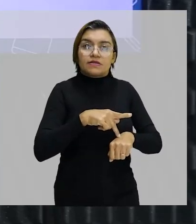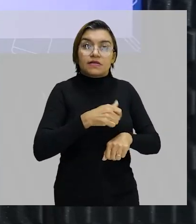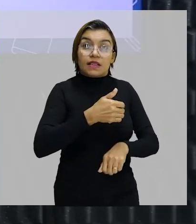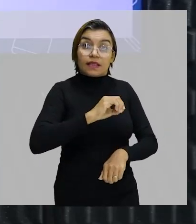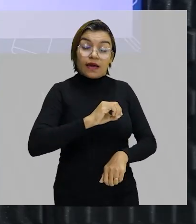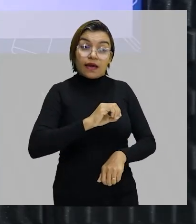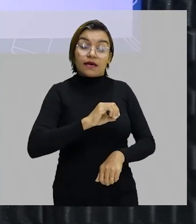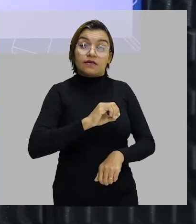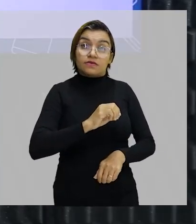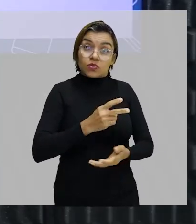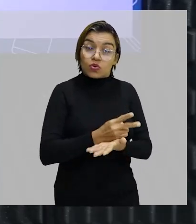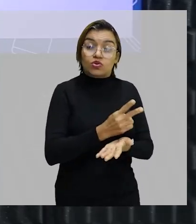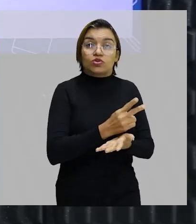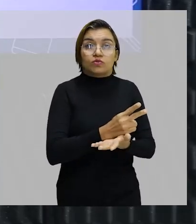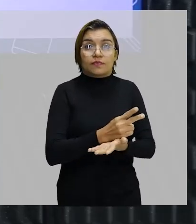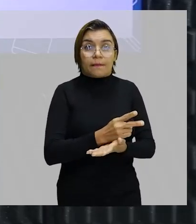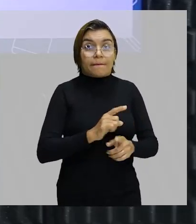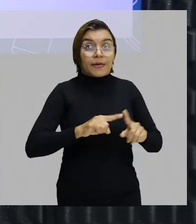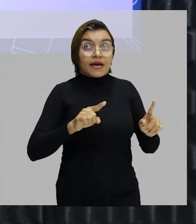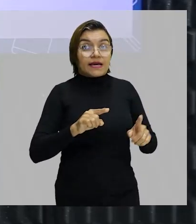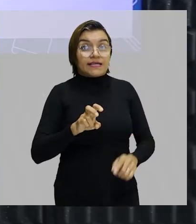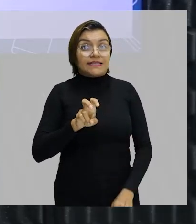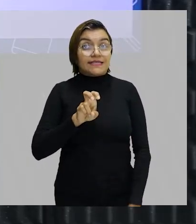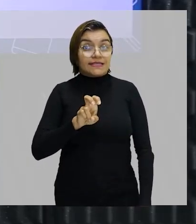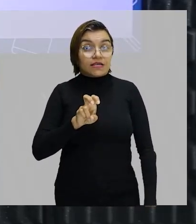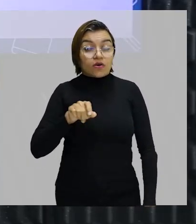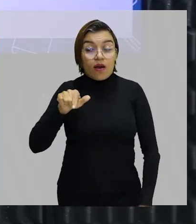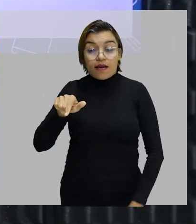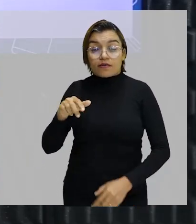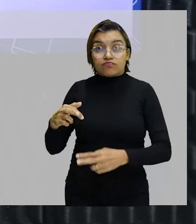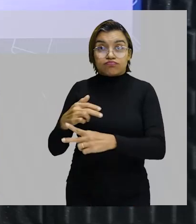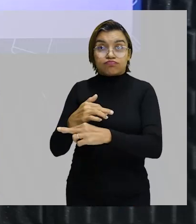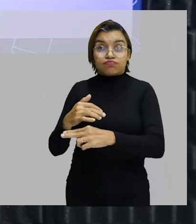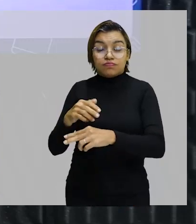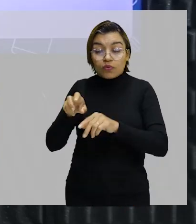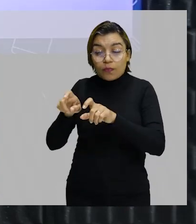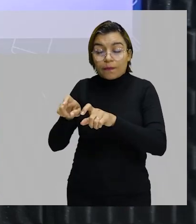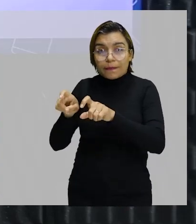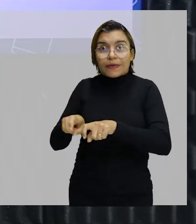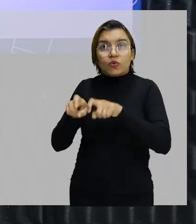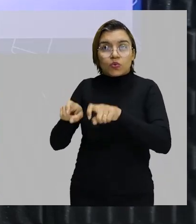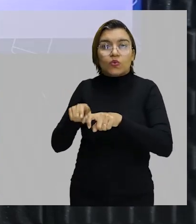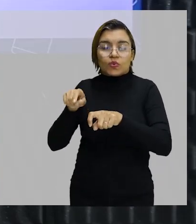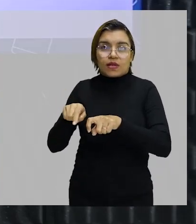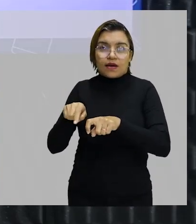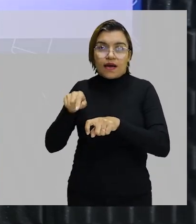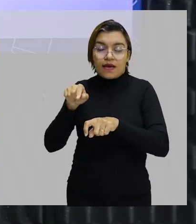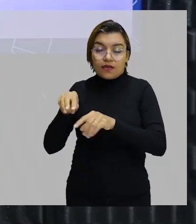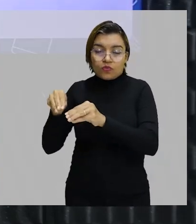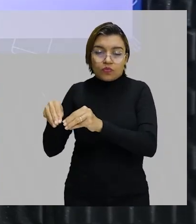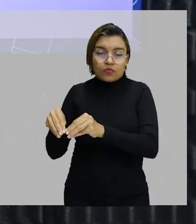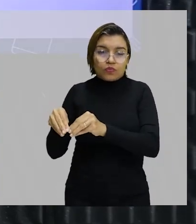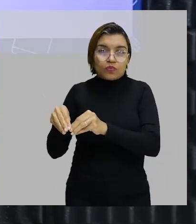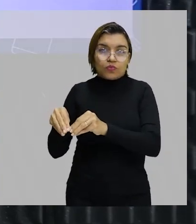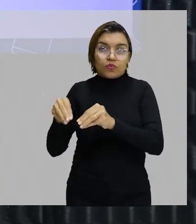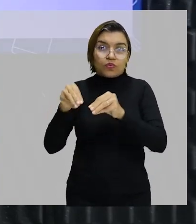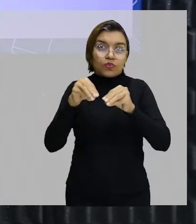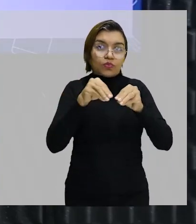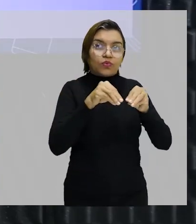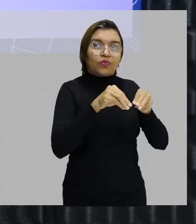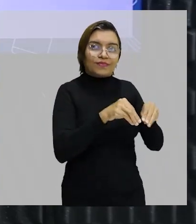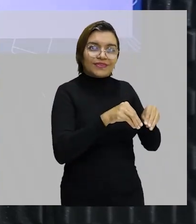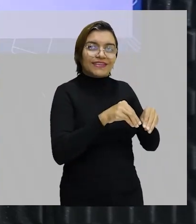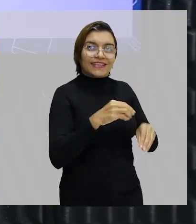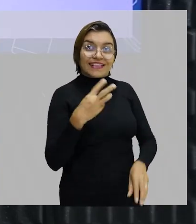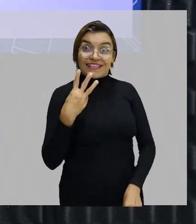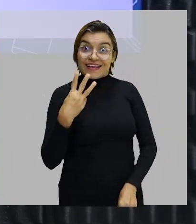só que dos 5 habitantes que estavam no espaço rural, 3 deles migraram para o espaço urbano.